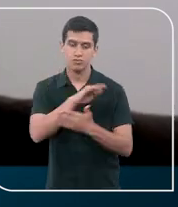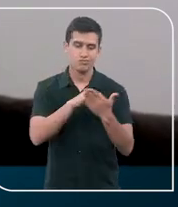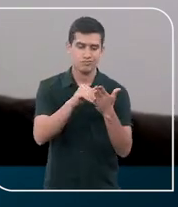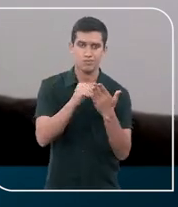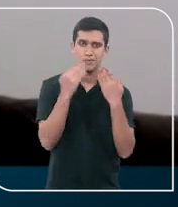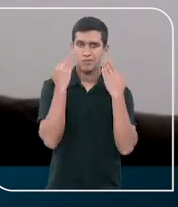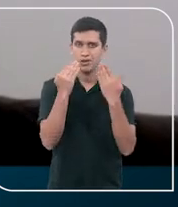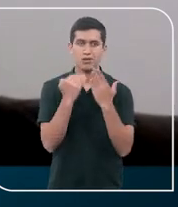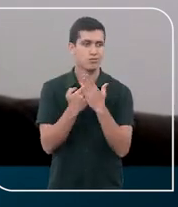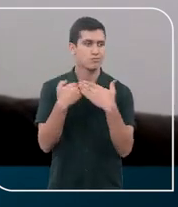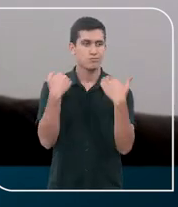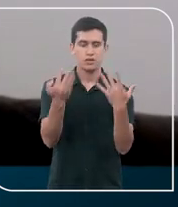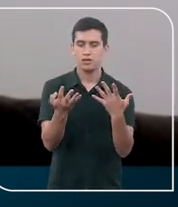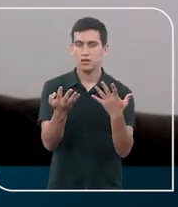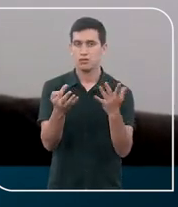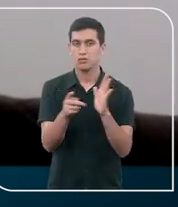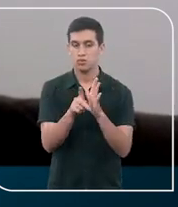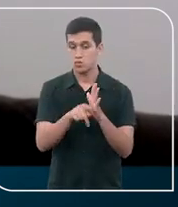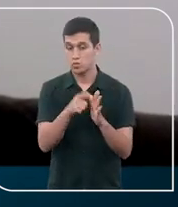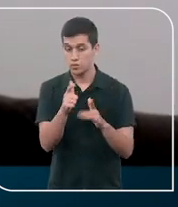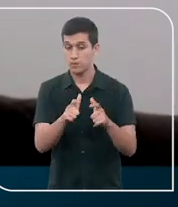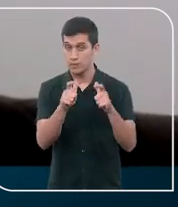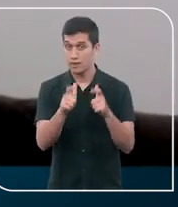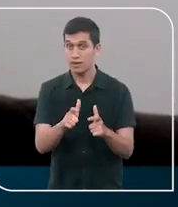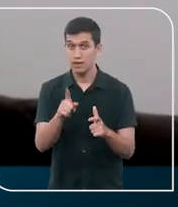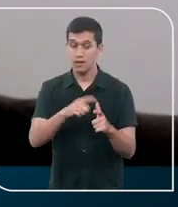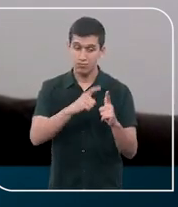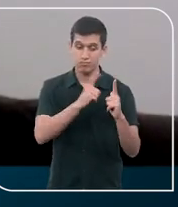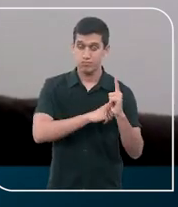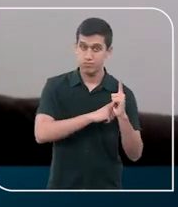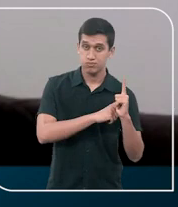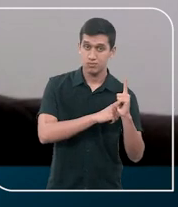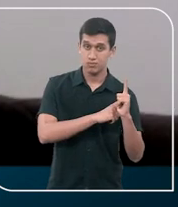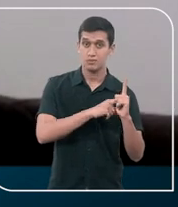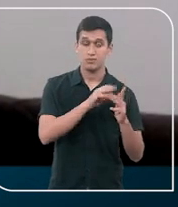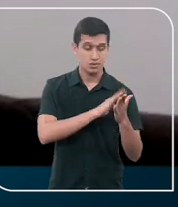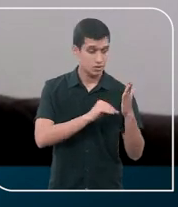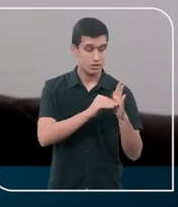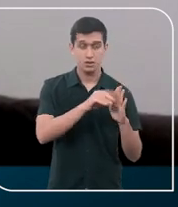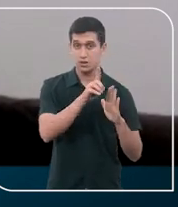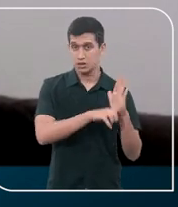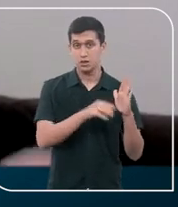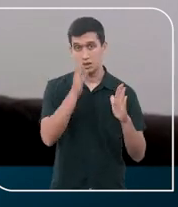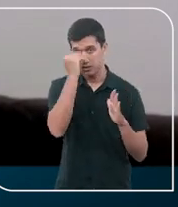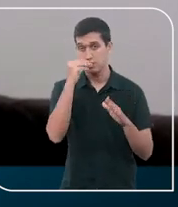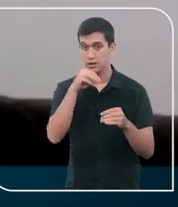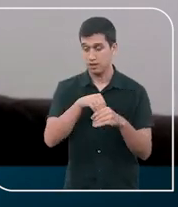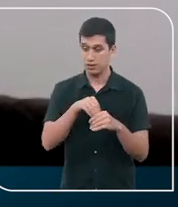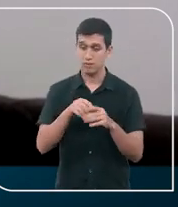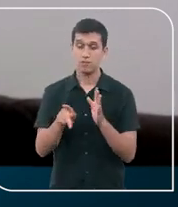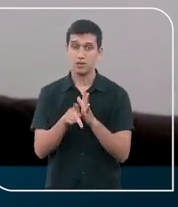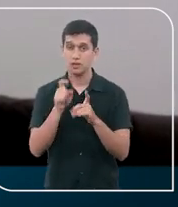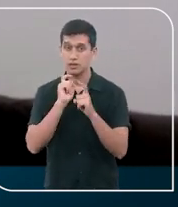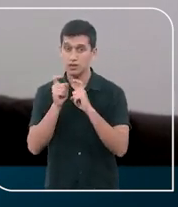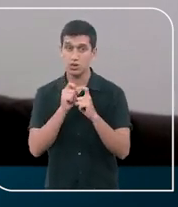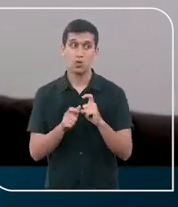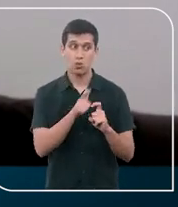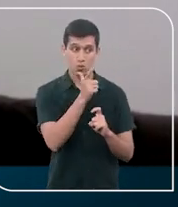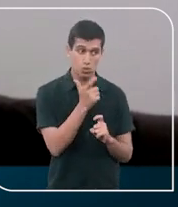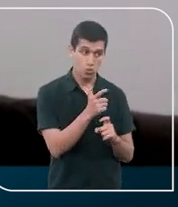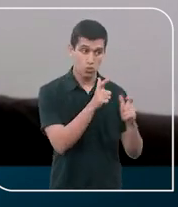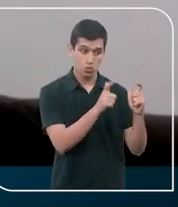por exemplo, de uma unidade que é inadimplente, que é direito de todos saber na Assembleia que uma unidade está